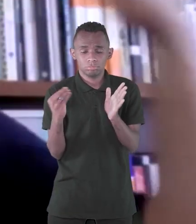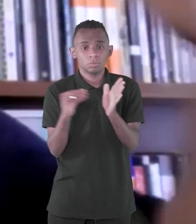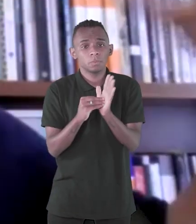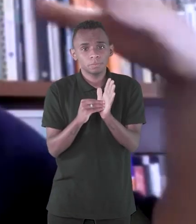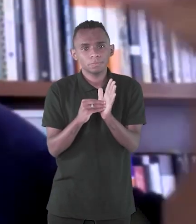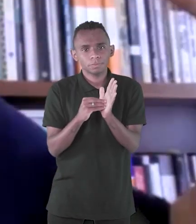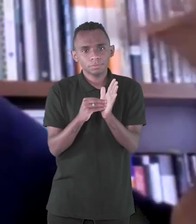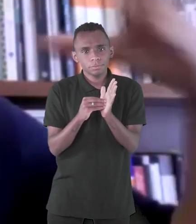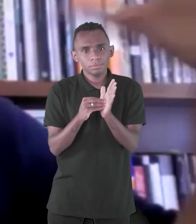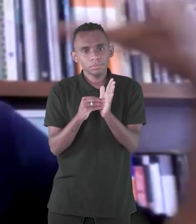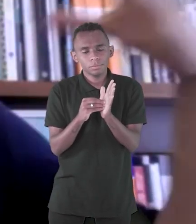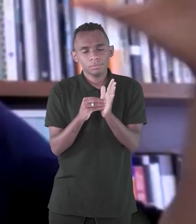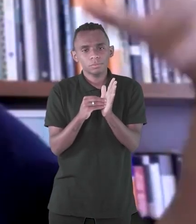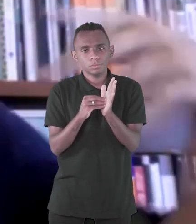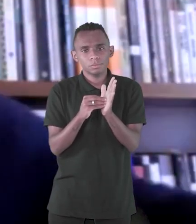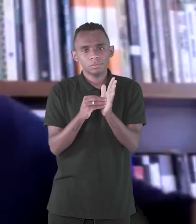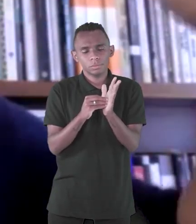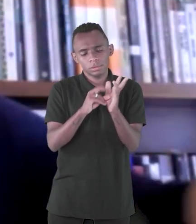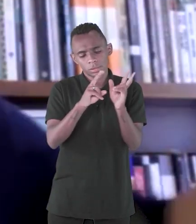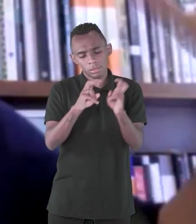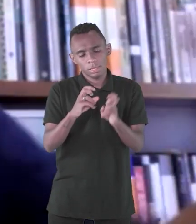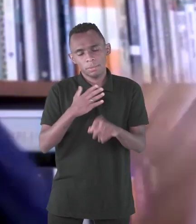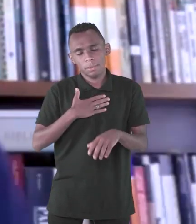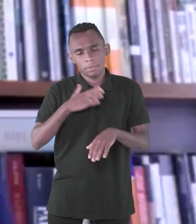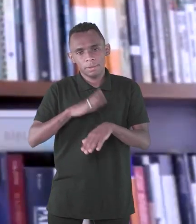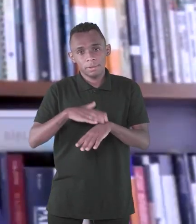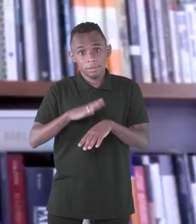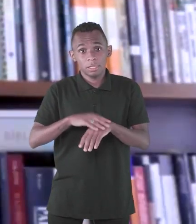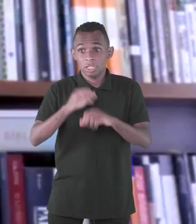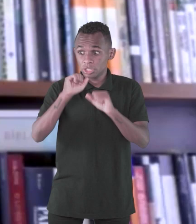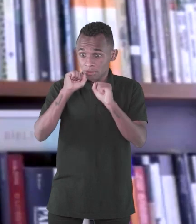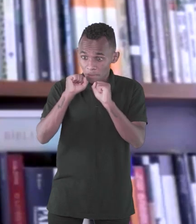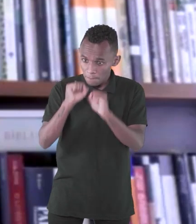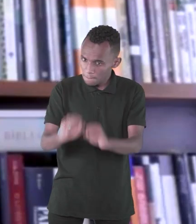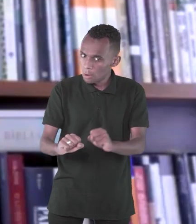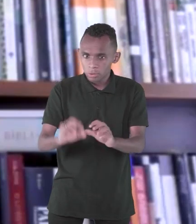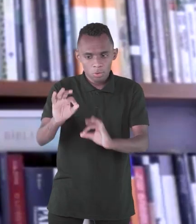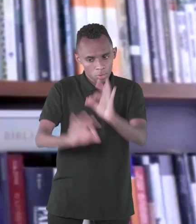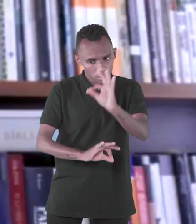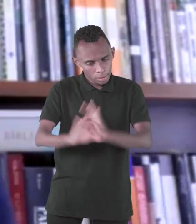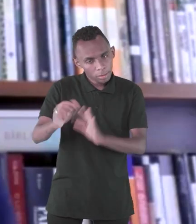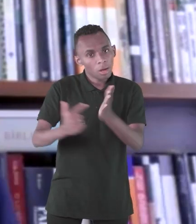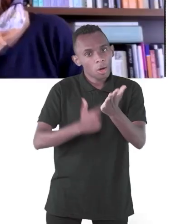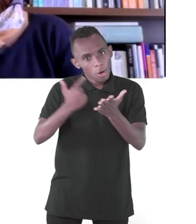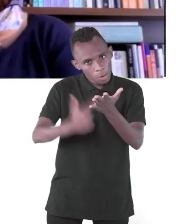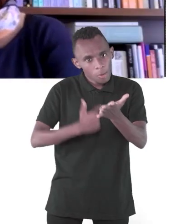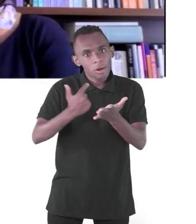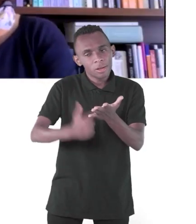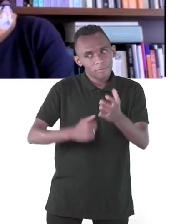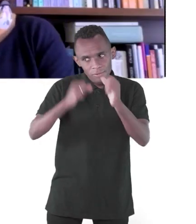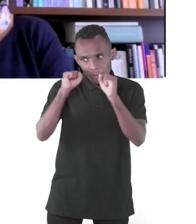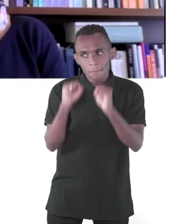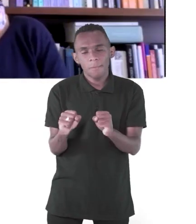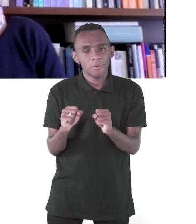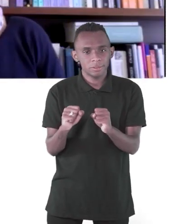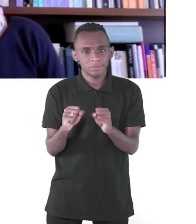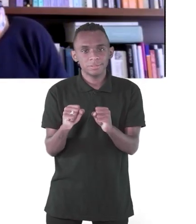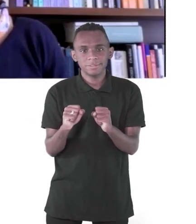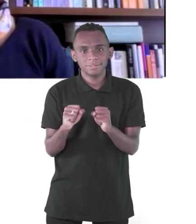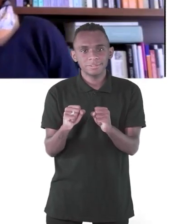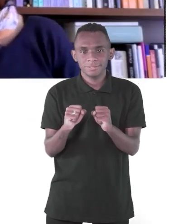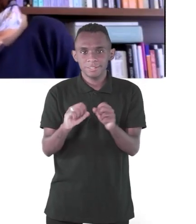eu voo pelos meus assuntos, entendeu? Já pode preparar o livro. Opa, Eu não já é